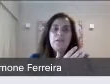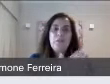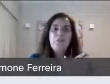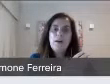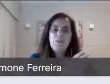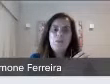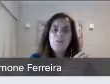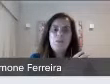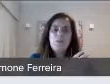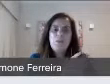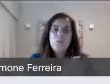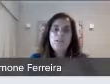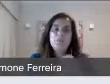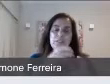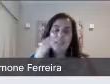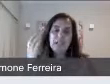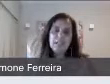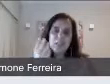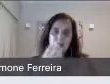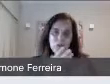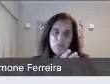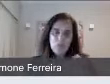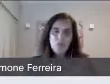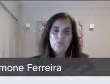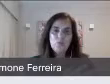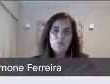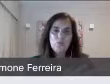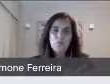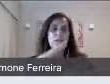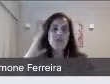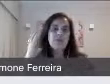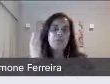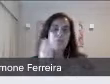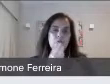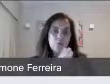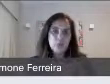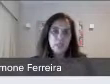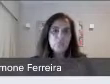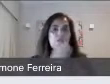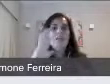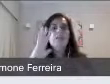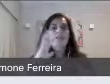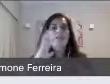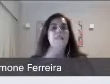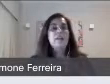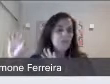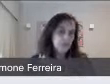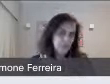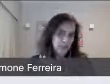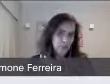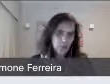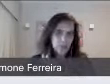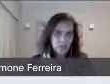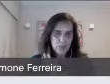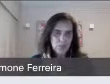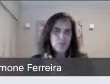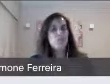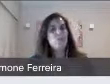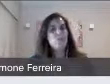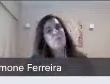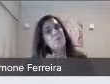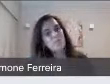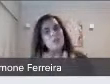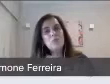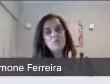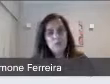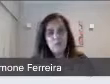esse é o passo número quatro. Você dar a entrada no seu visto de estudante, ter o visto de estudante, e aí, sim, você vai estudar nos Estados Unidos.